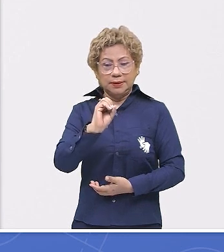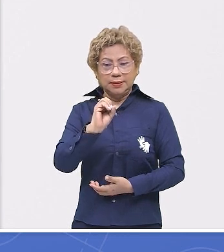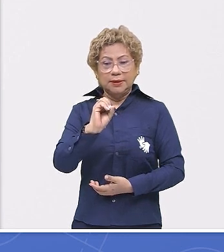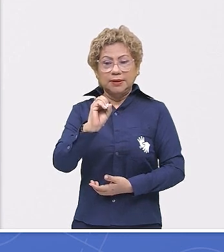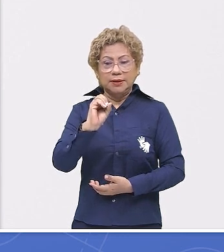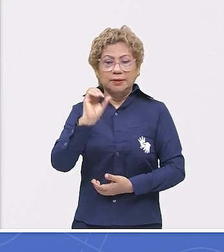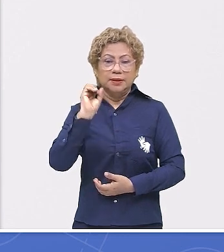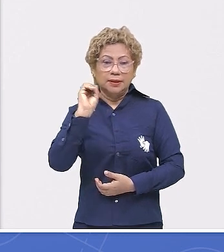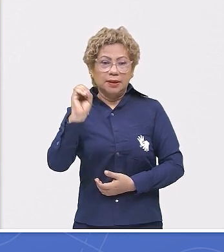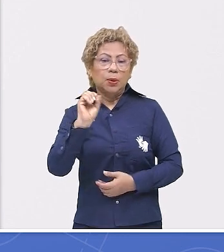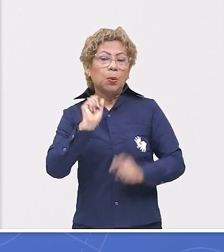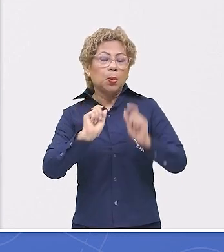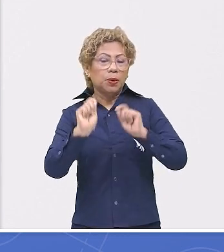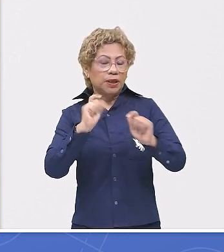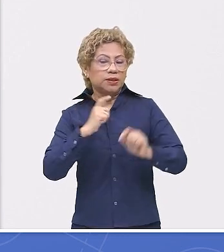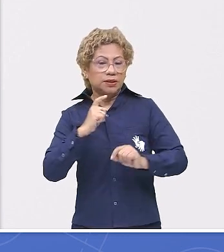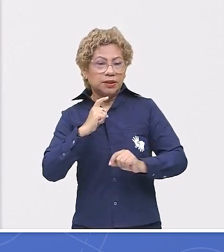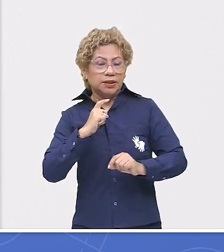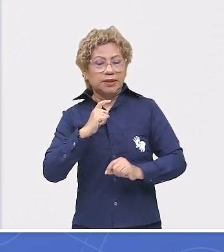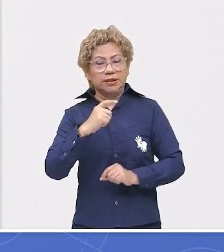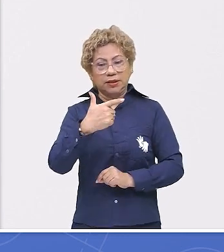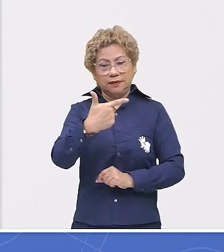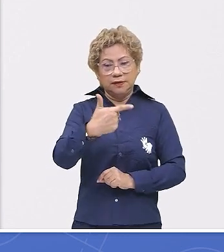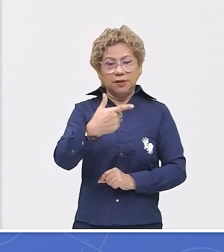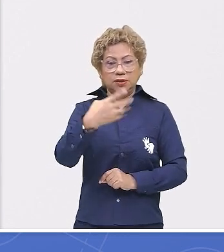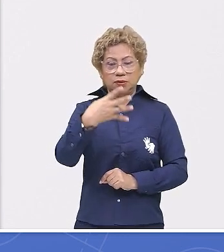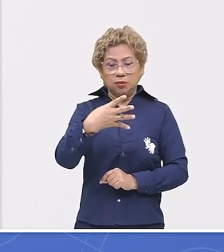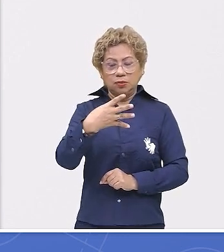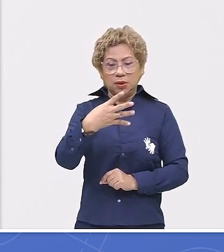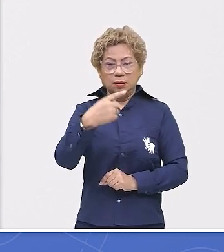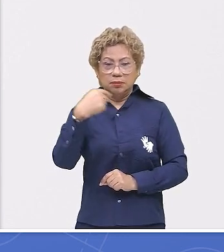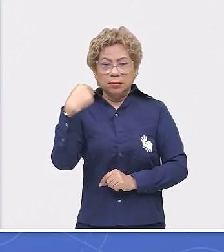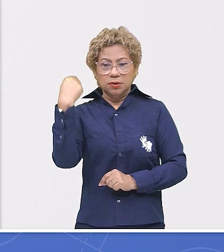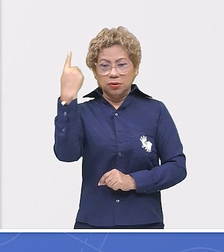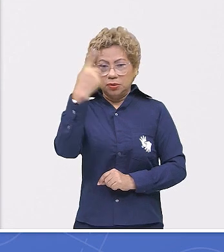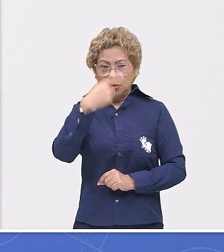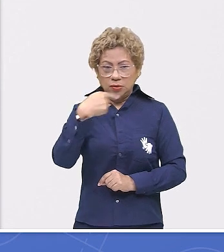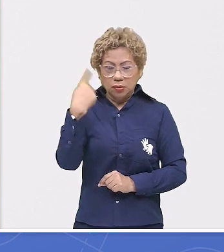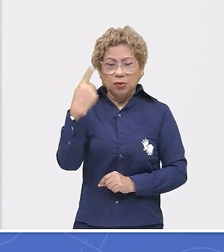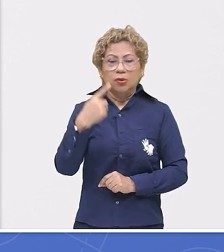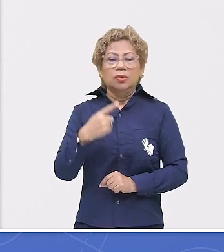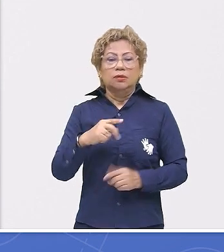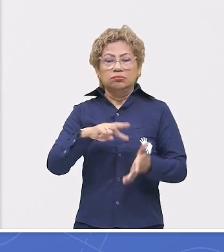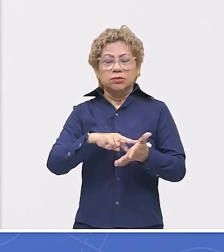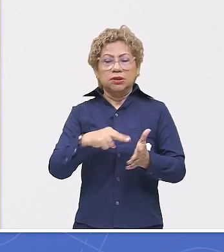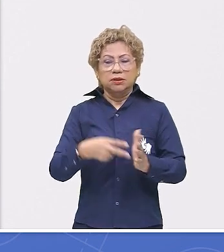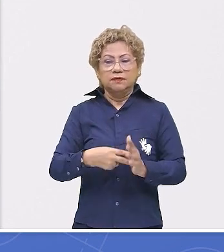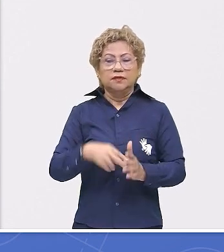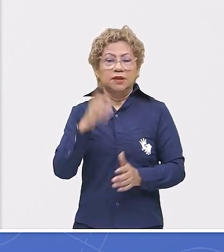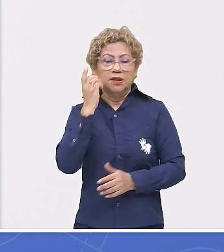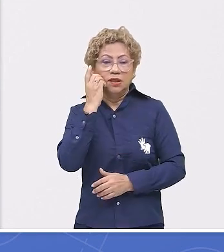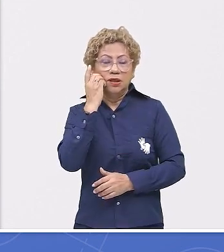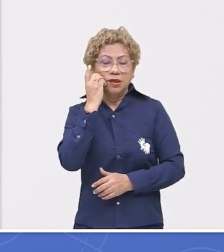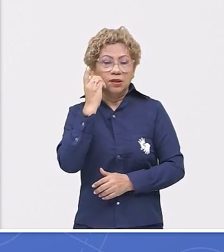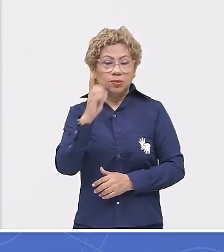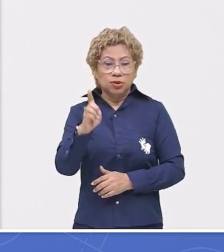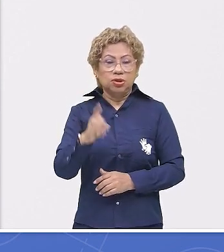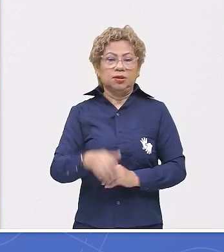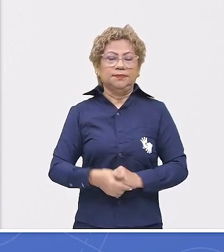nós temos o quê? 24 horas durante o dia, que é o movimento de quê? De rotação, tá? Se eu pego